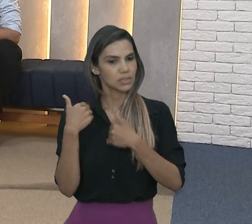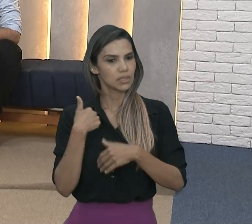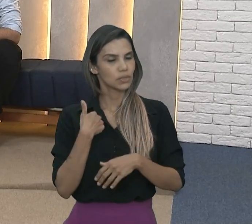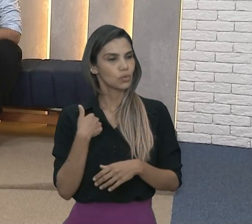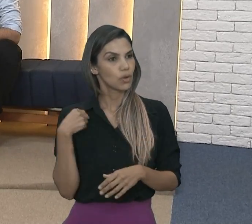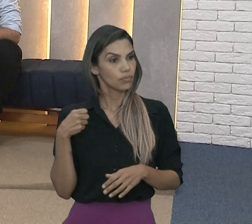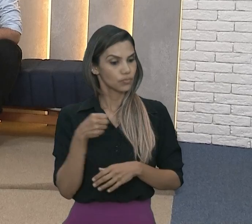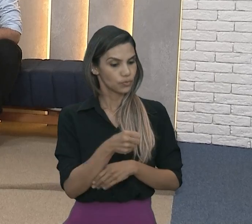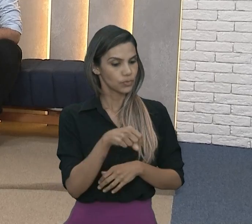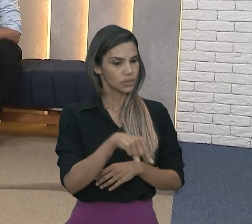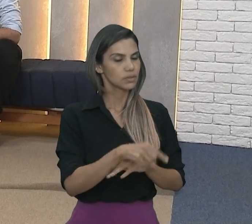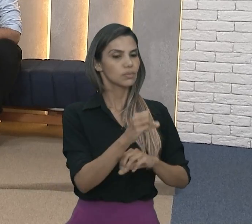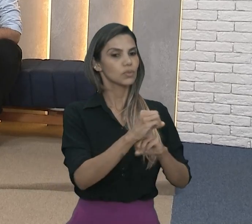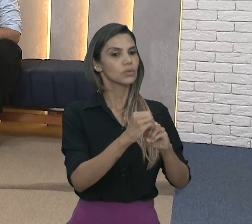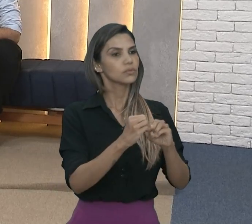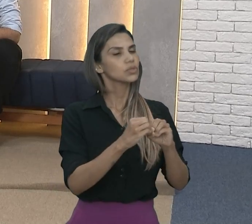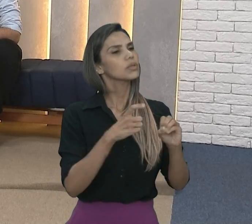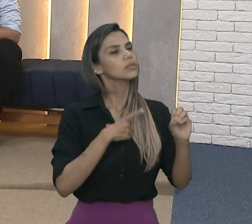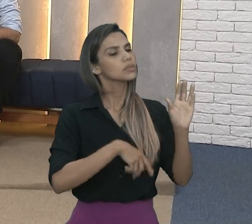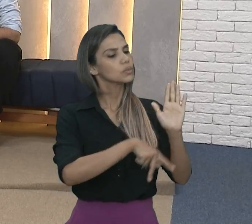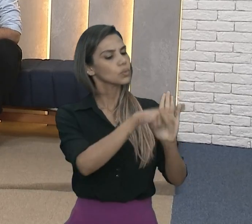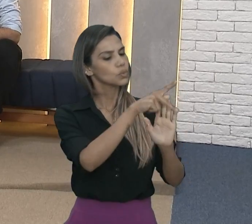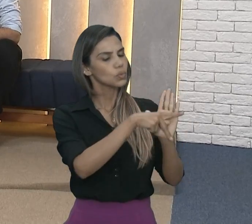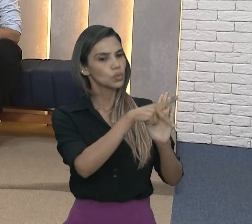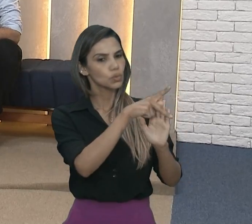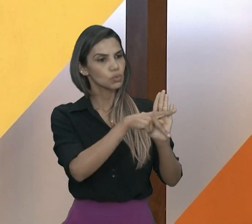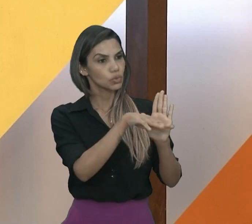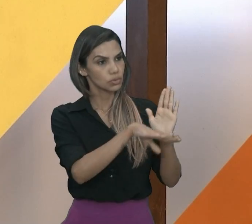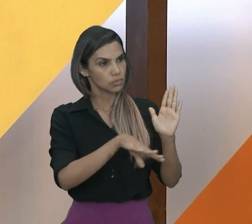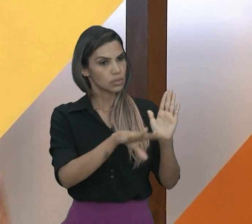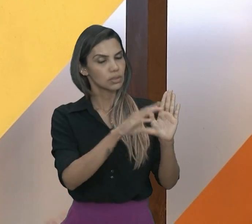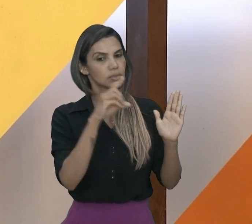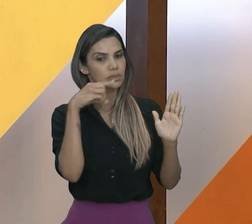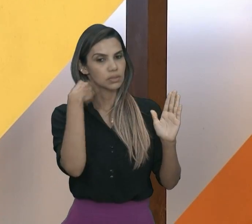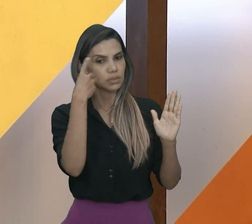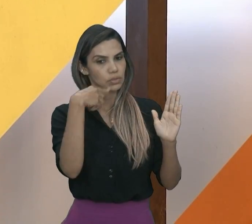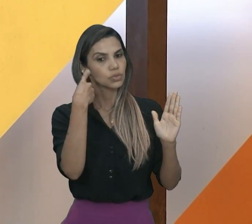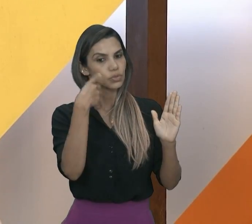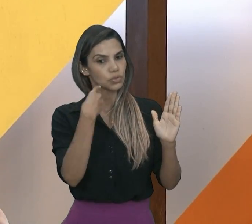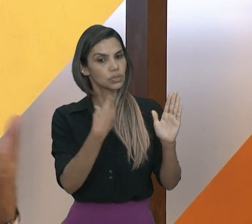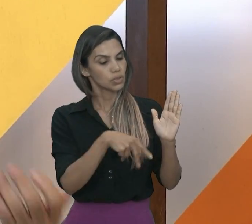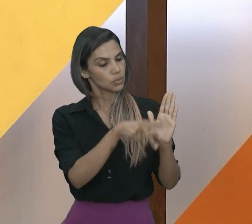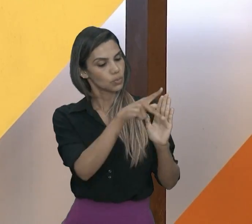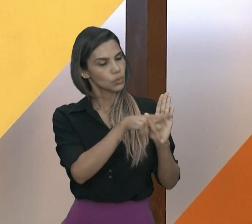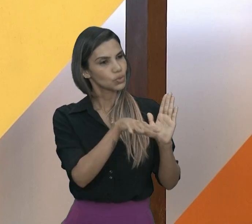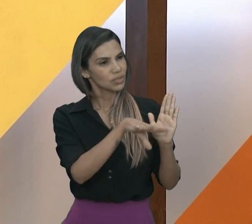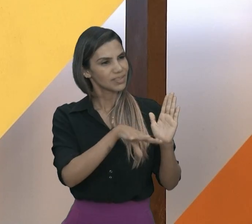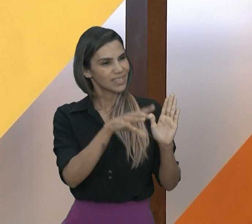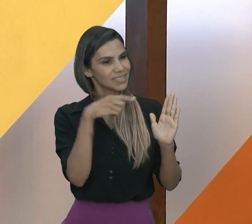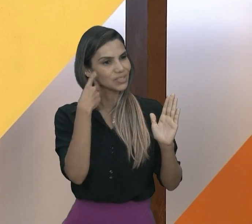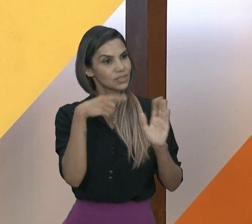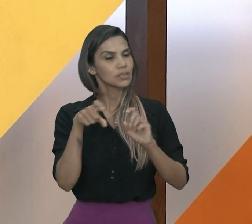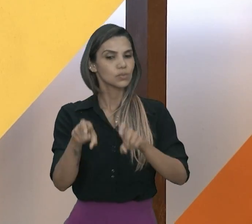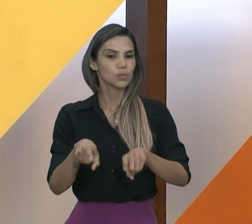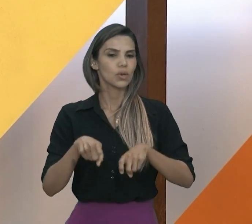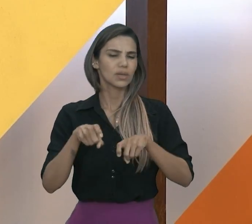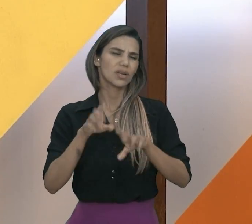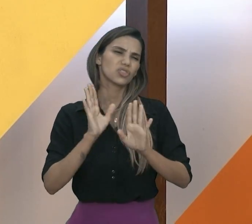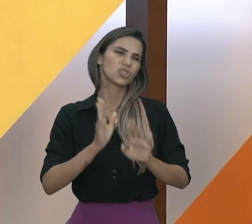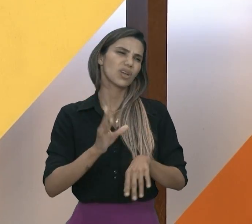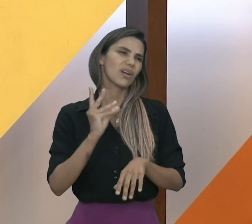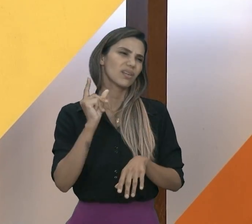a UFG, nós tínhamos um programa de direito, né, que é o programa de direito agrário, que tem há muito tempo,